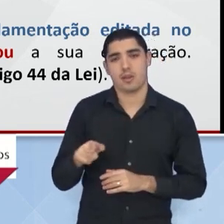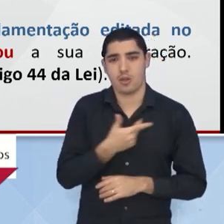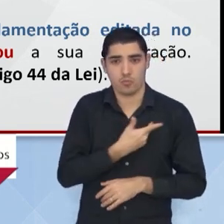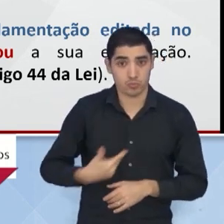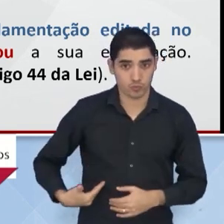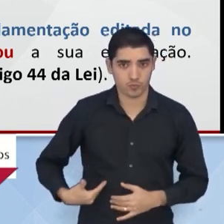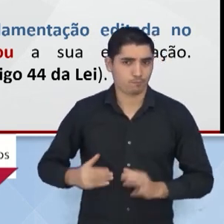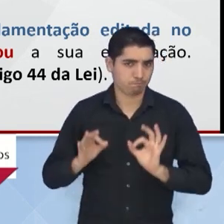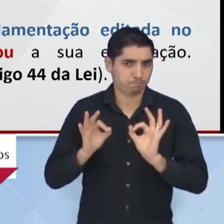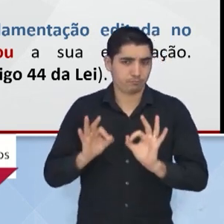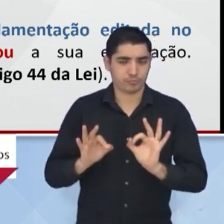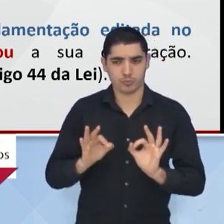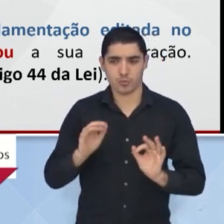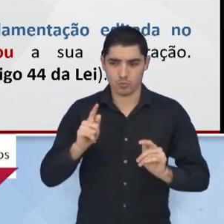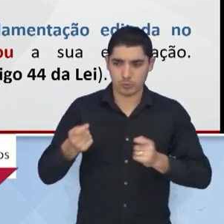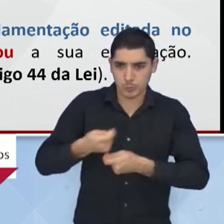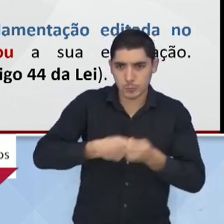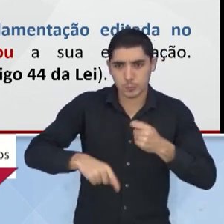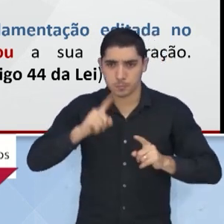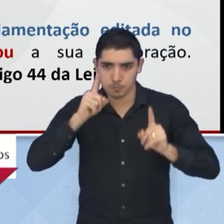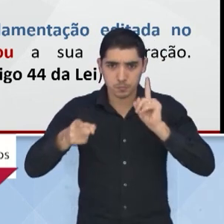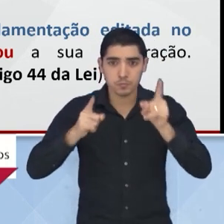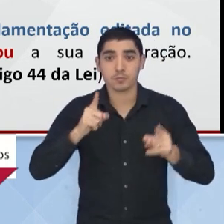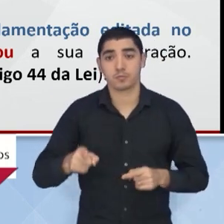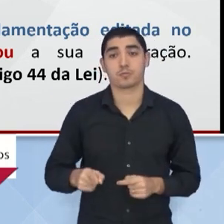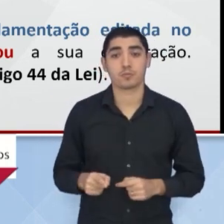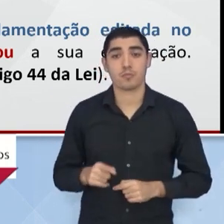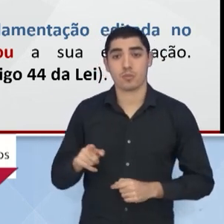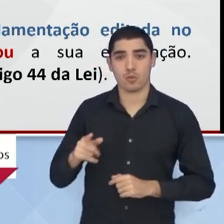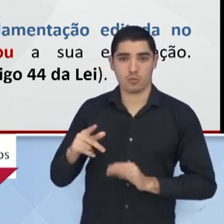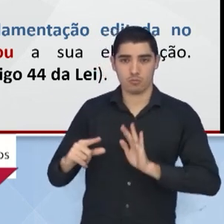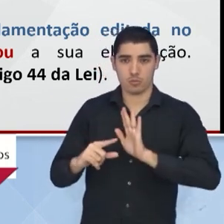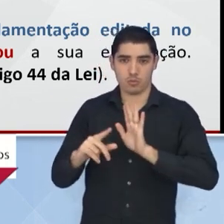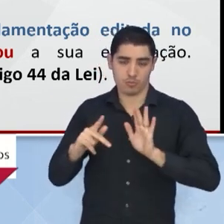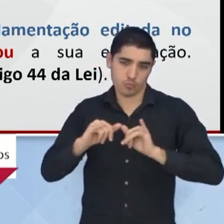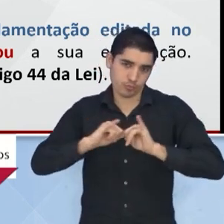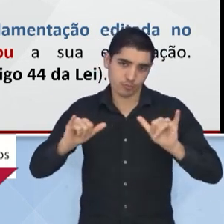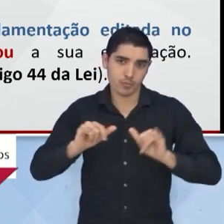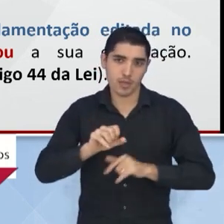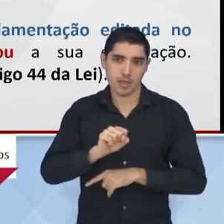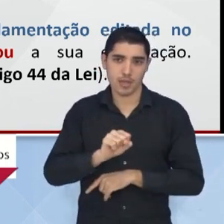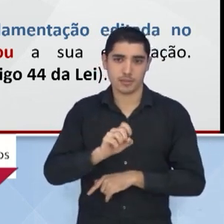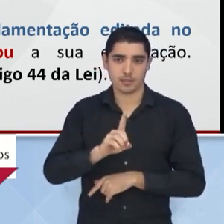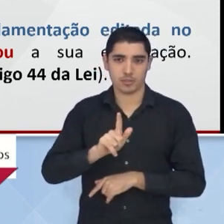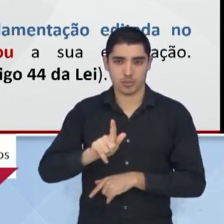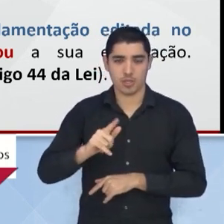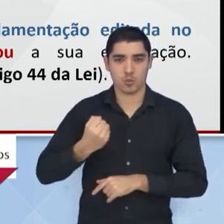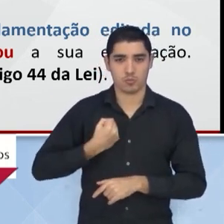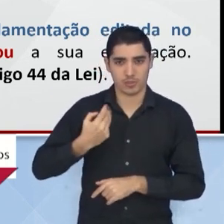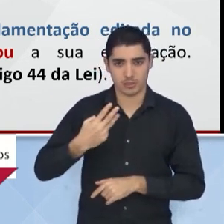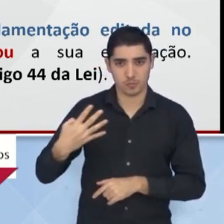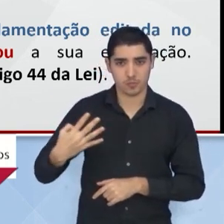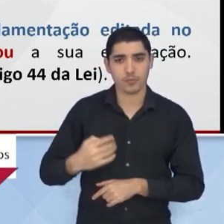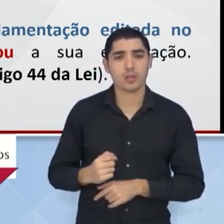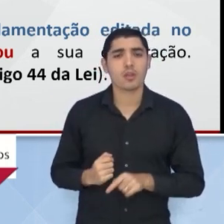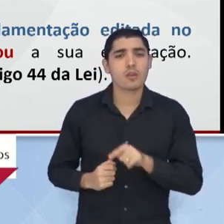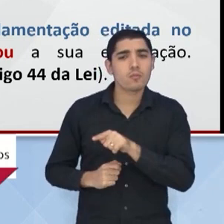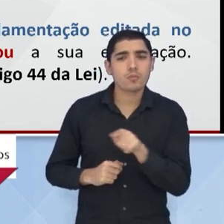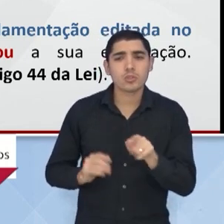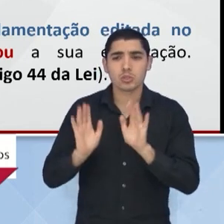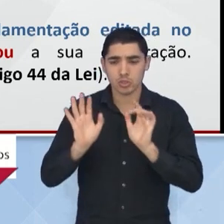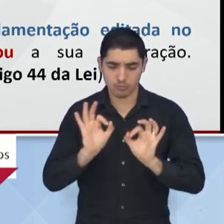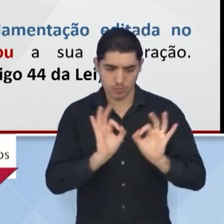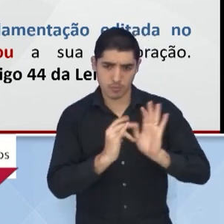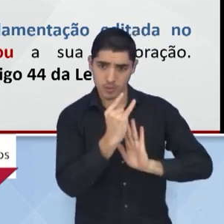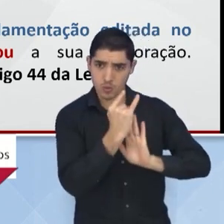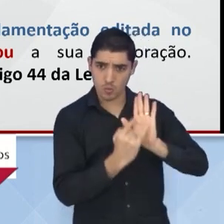novamente comunicado 34 a elaboração do plano de contratações anua anual quem é aqui já já fez uma um documento de